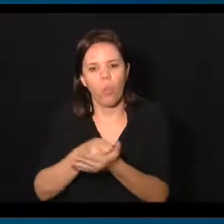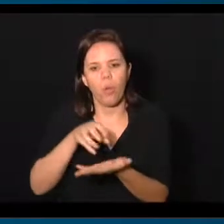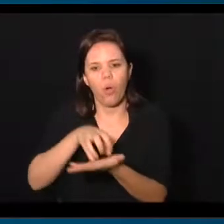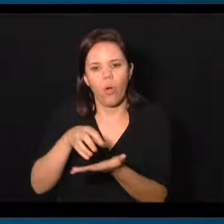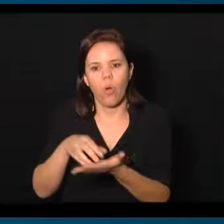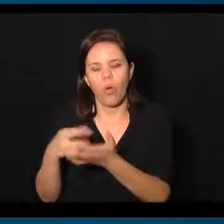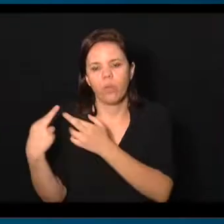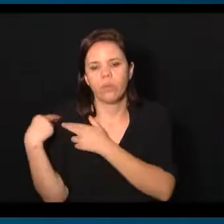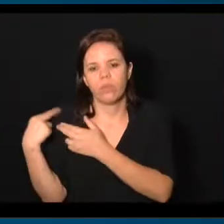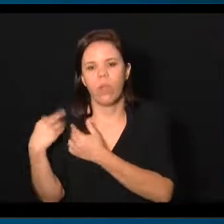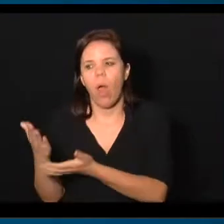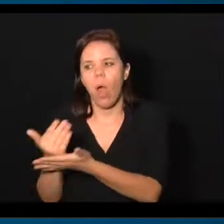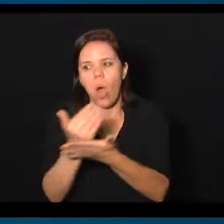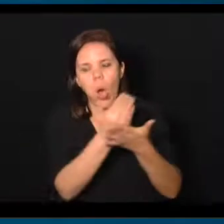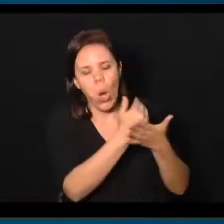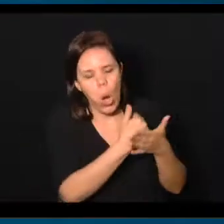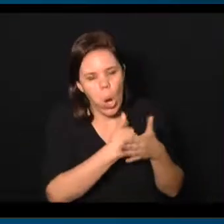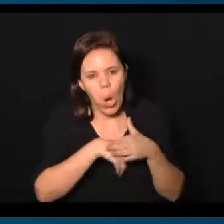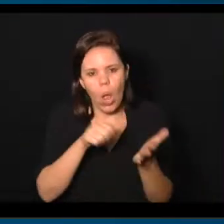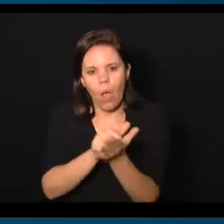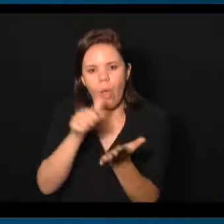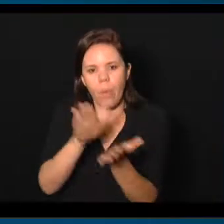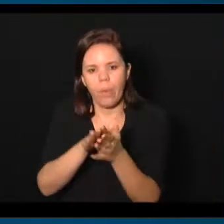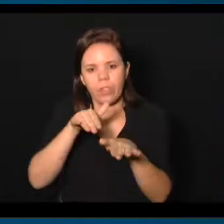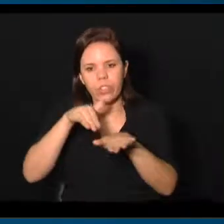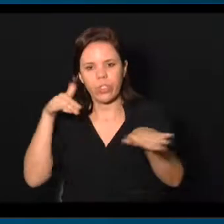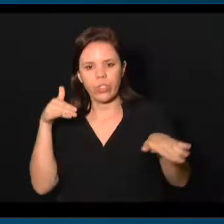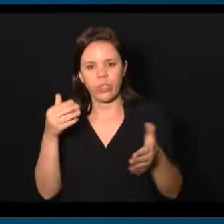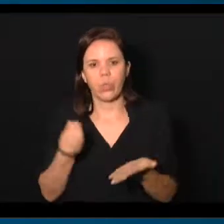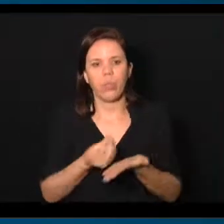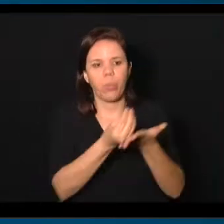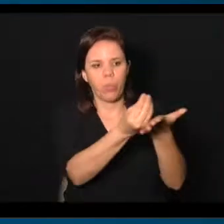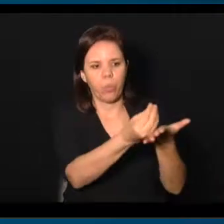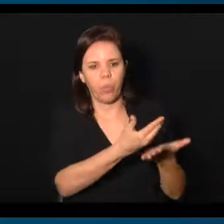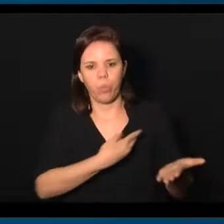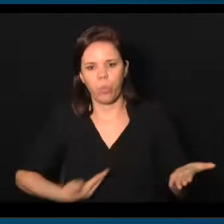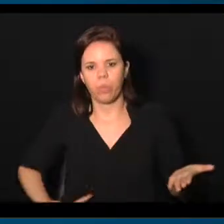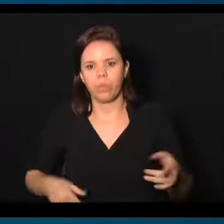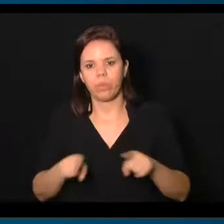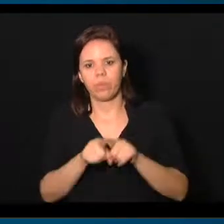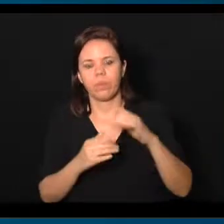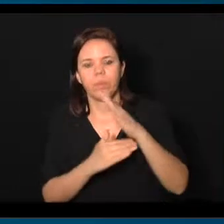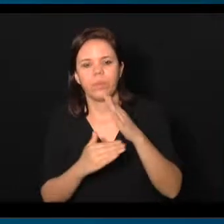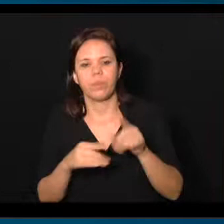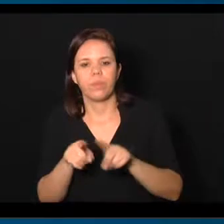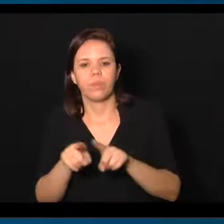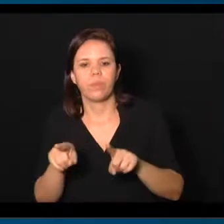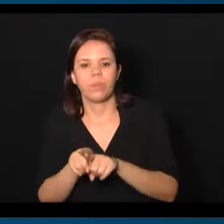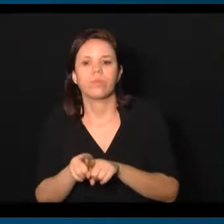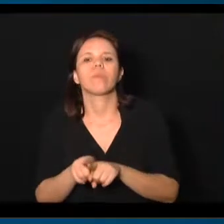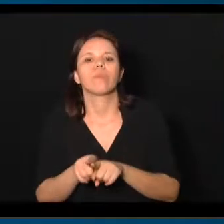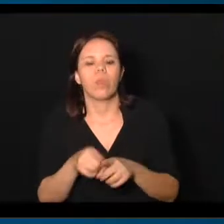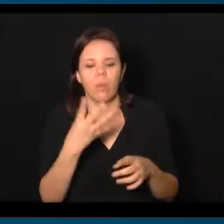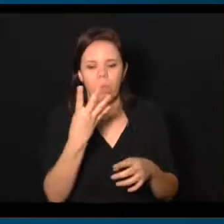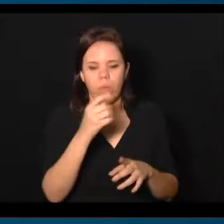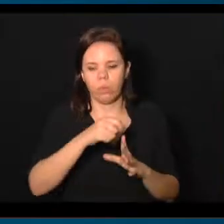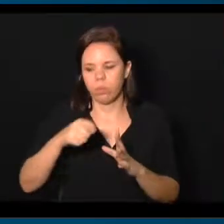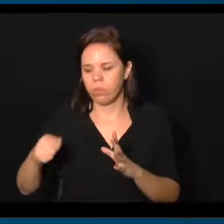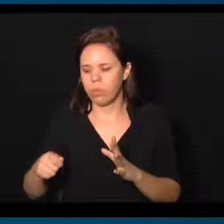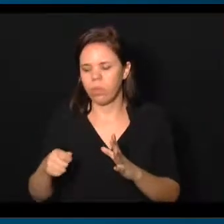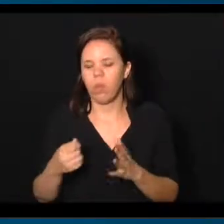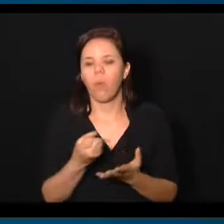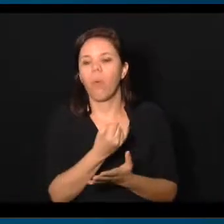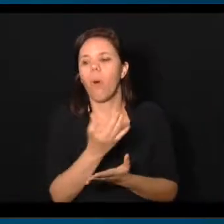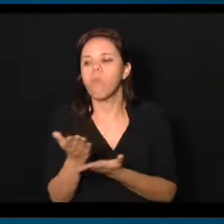da arrecadação de multas de trânsito a enviar ao Poder Legislativo o relatório quadrimestral com prestação das contas